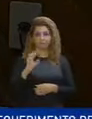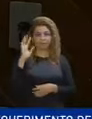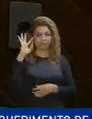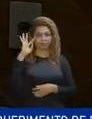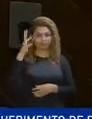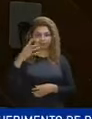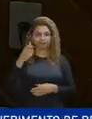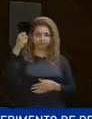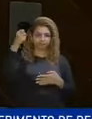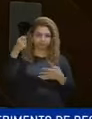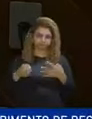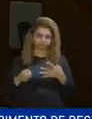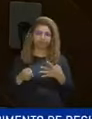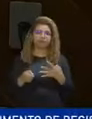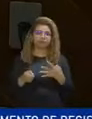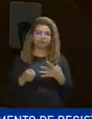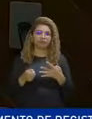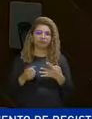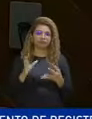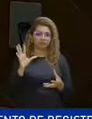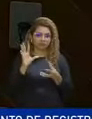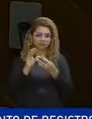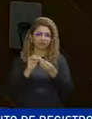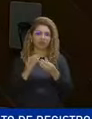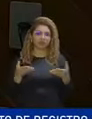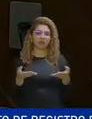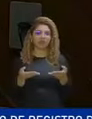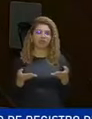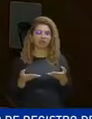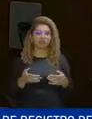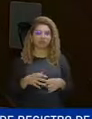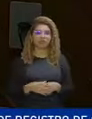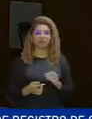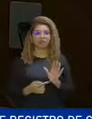registro de candidatura do recorrente, alicerçado nesta ausência.